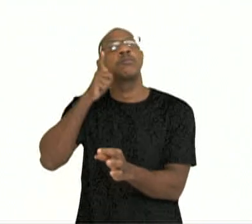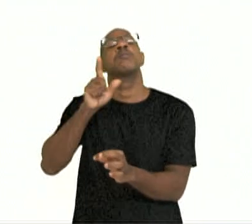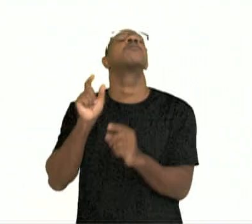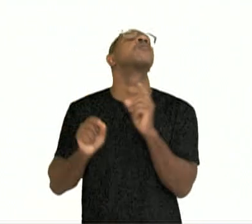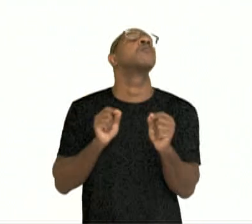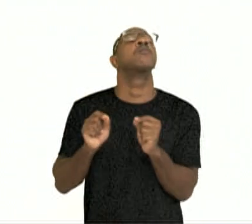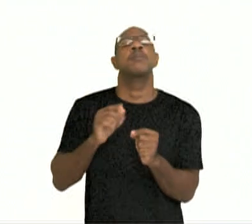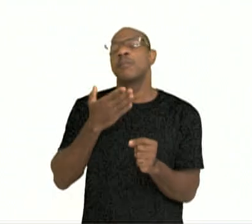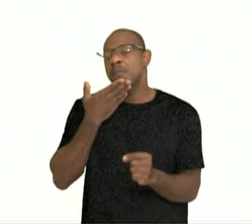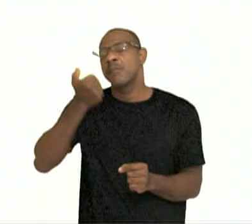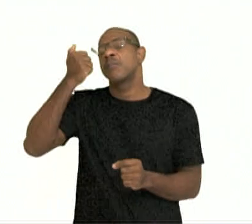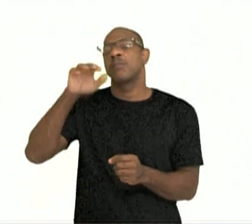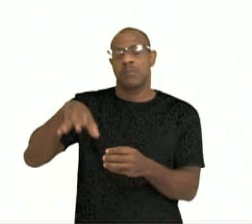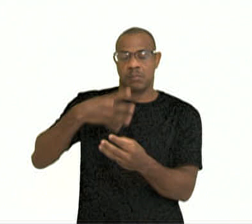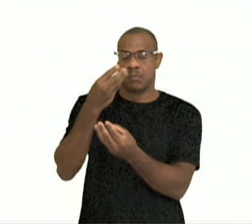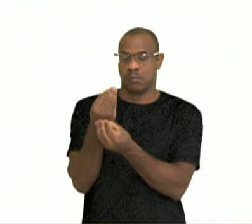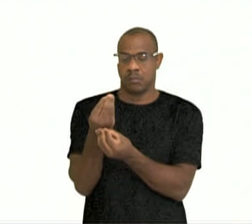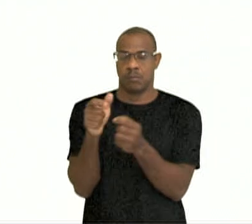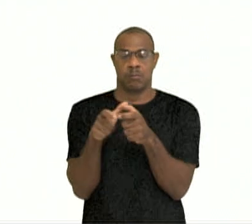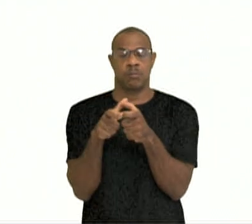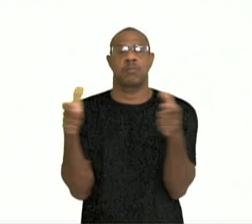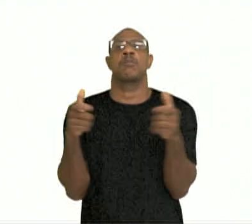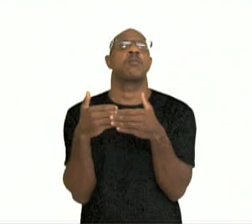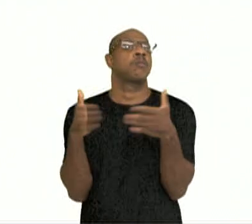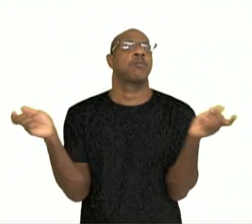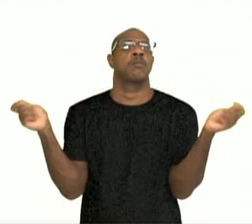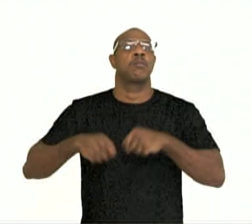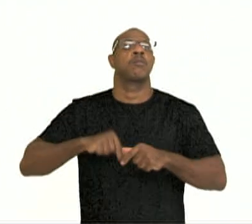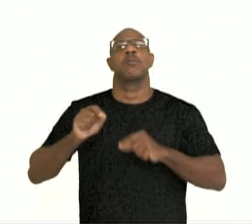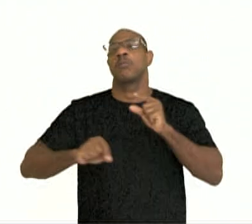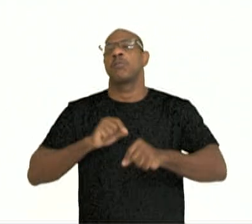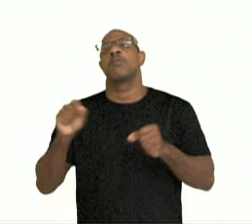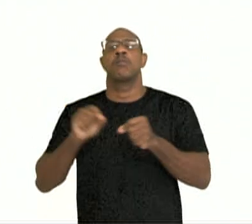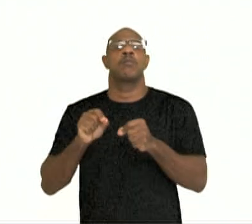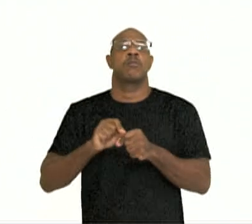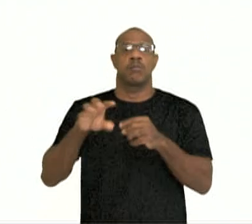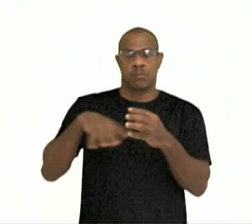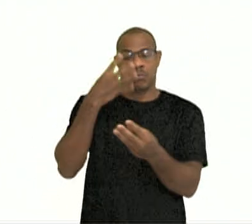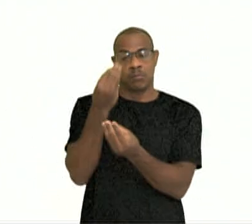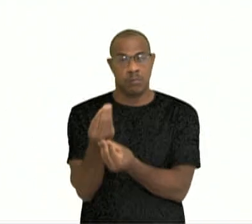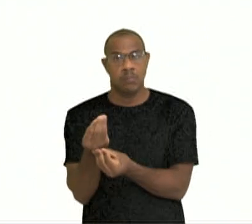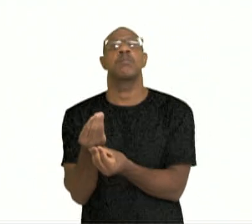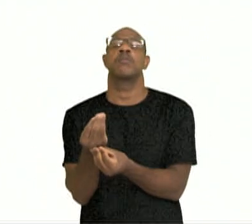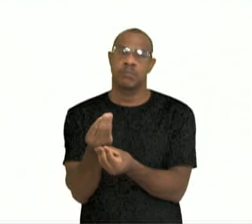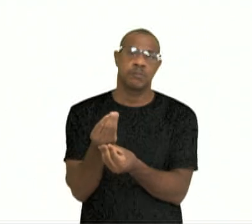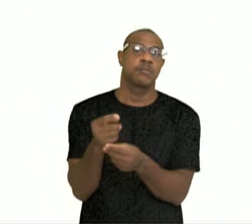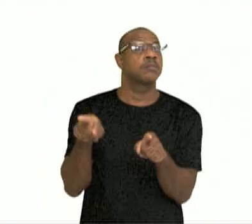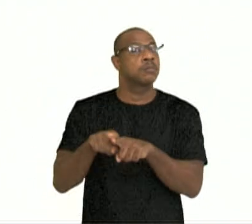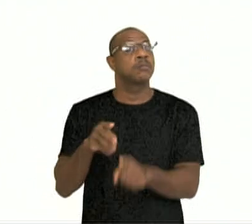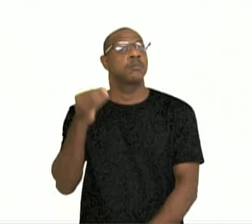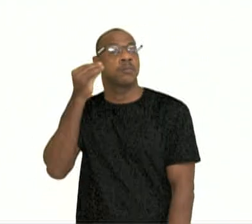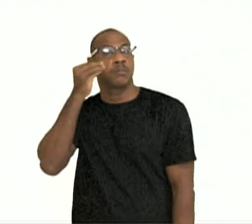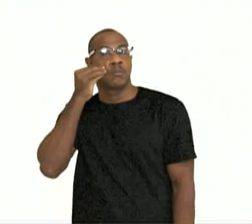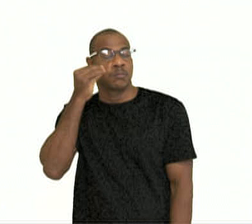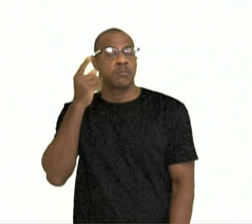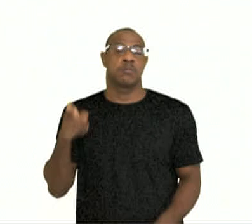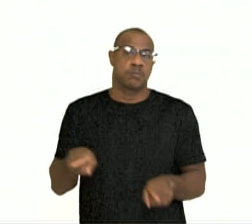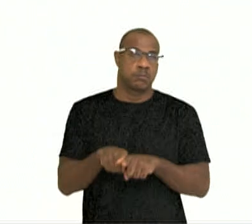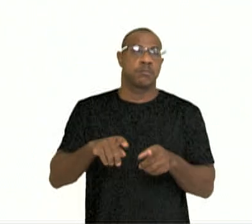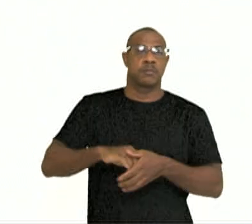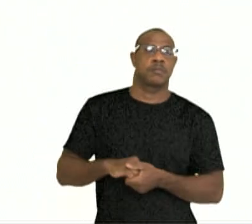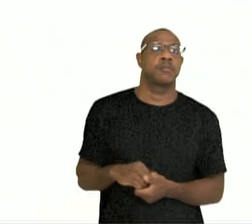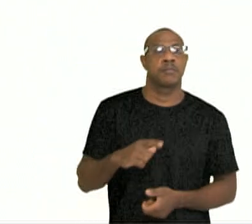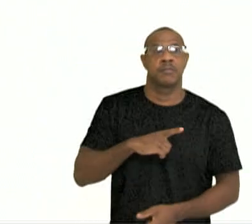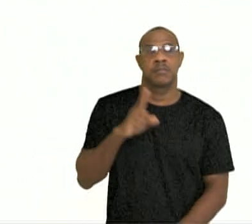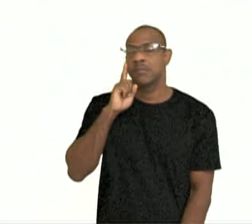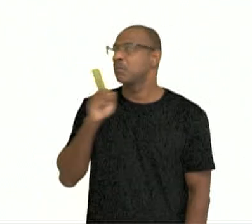a arte, ampliar as possibilidades de se fazer arte e experimentar arte. Eu tenho aqui para vocês